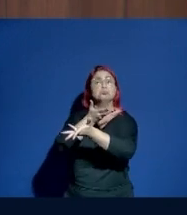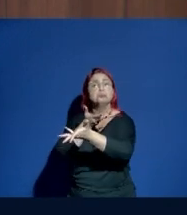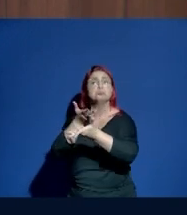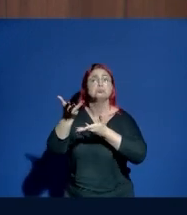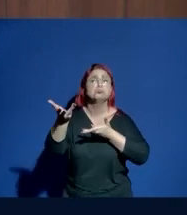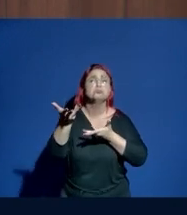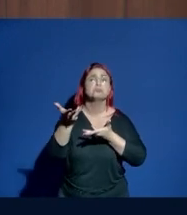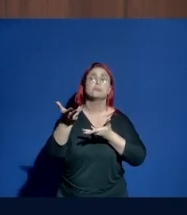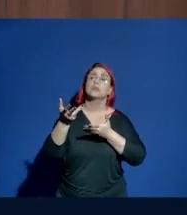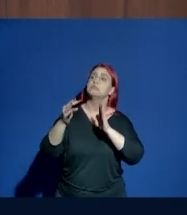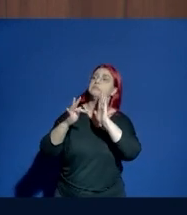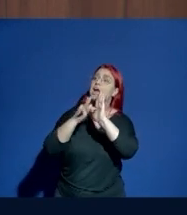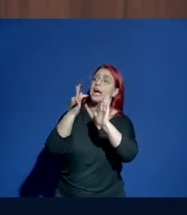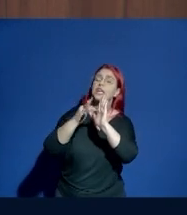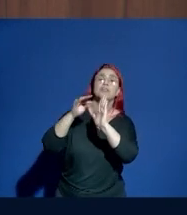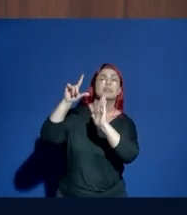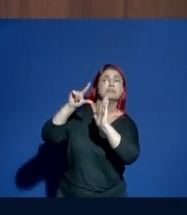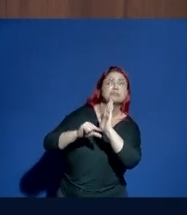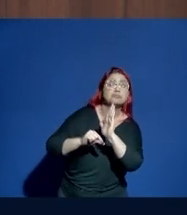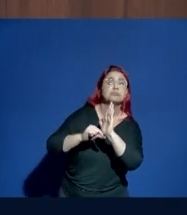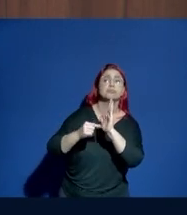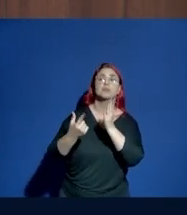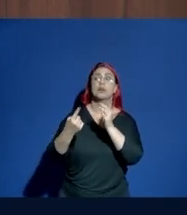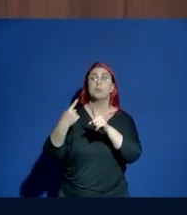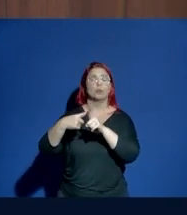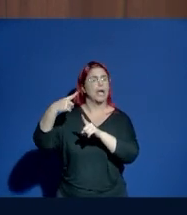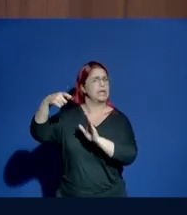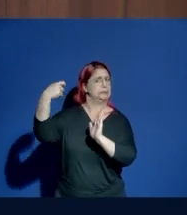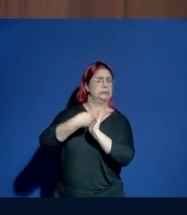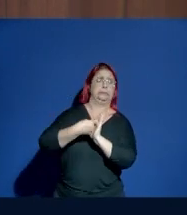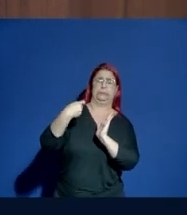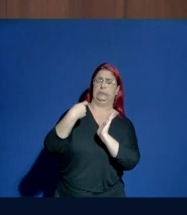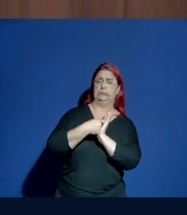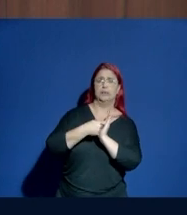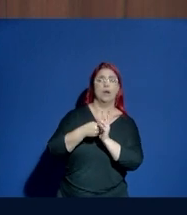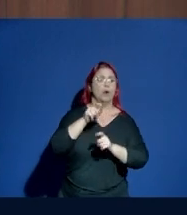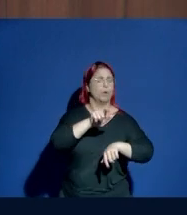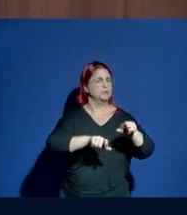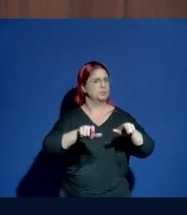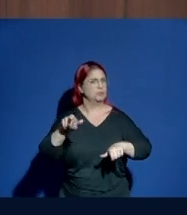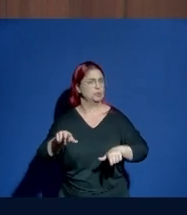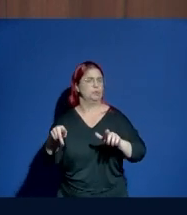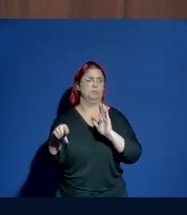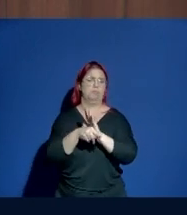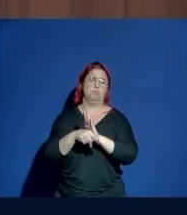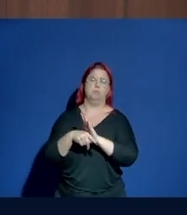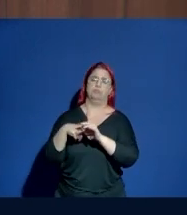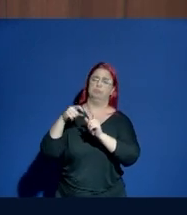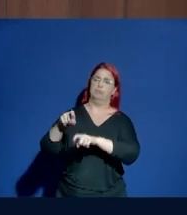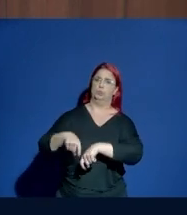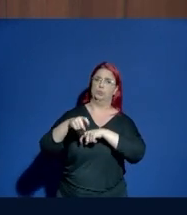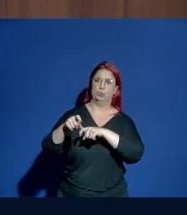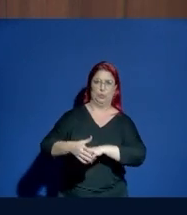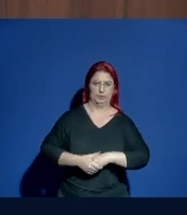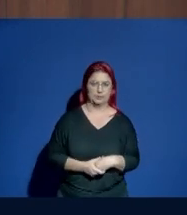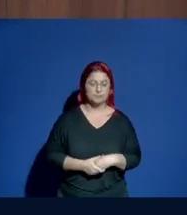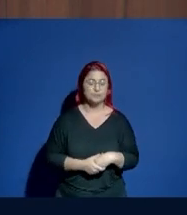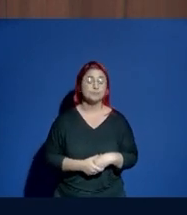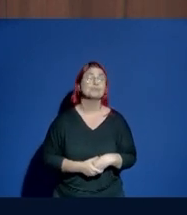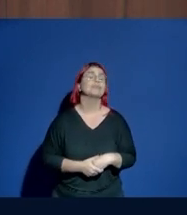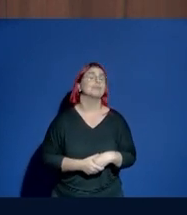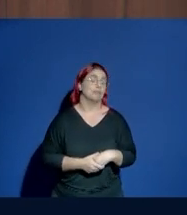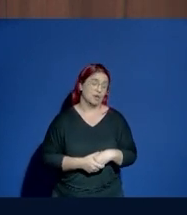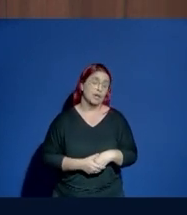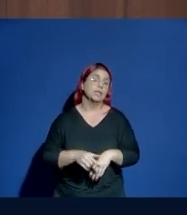Livres das tarifas são totalmente penalizadoras aos produtores tá certo é porque sem dúvida alguma